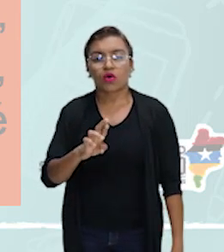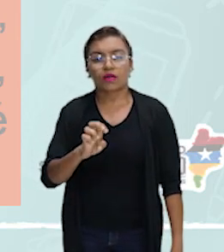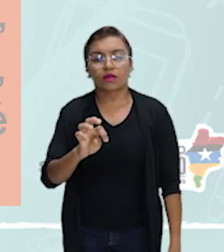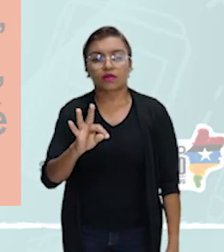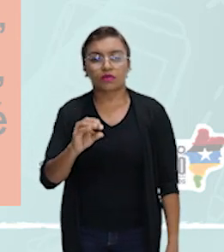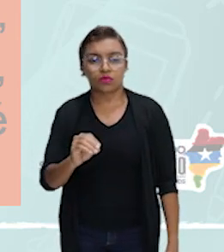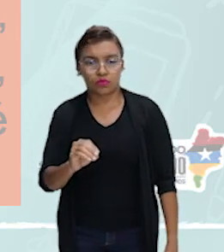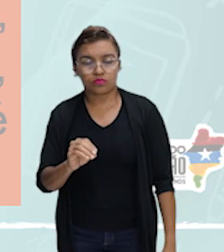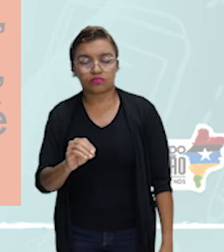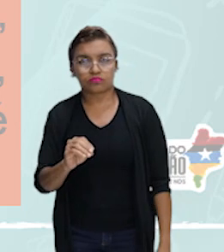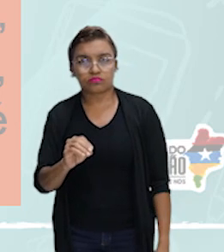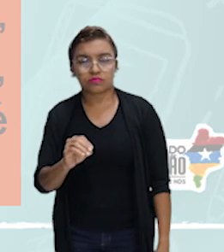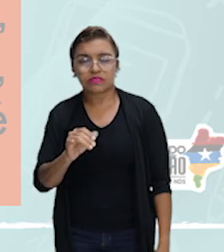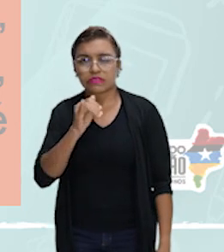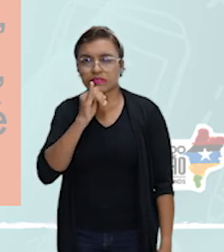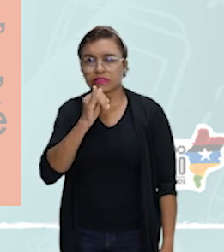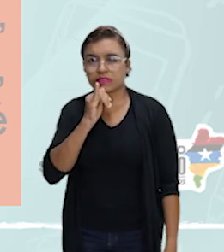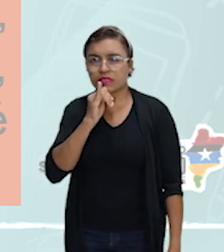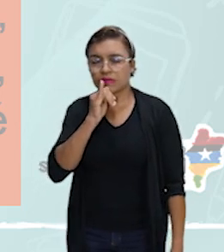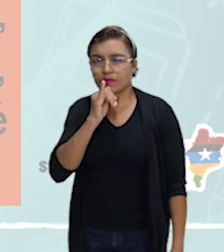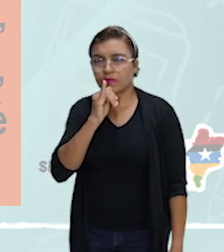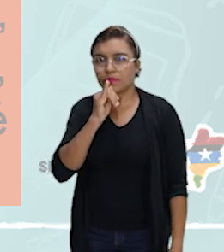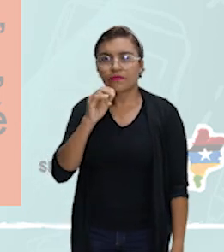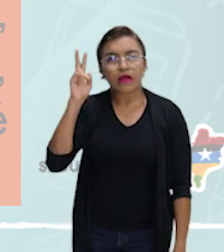se fala de sal, a gente